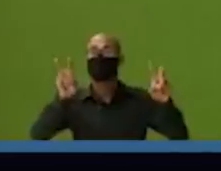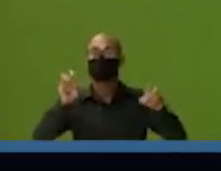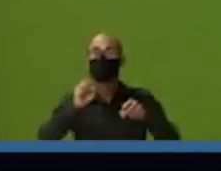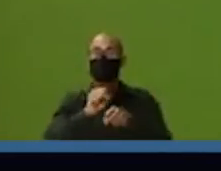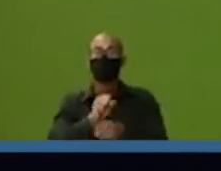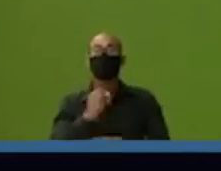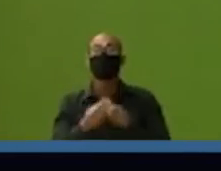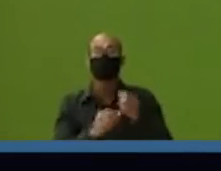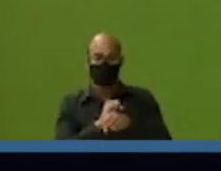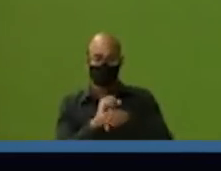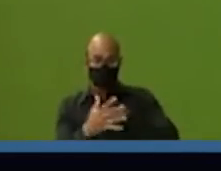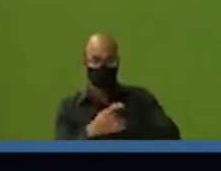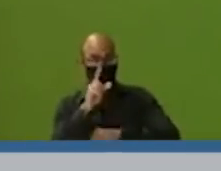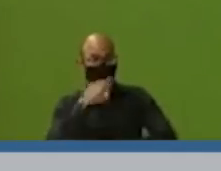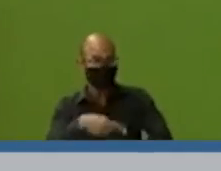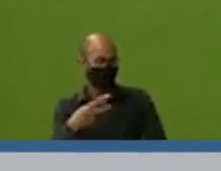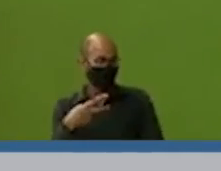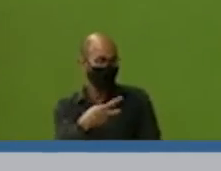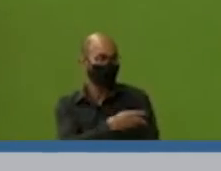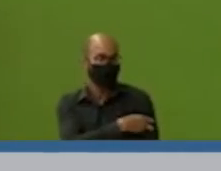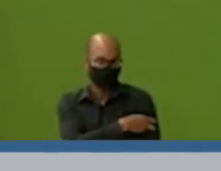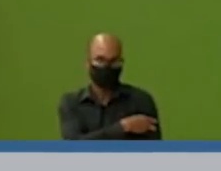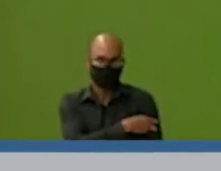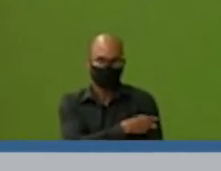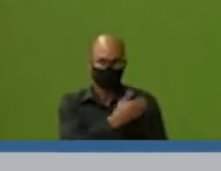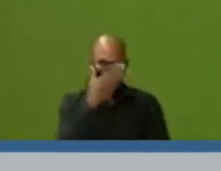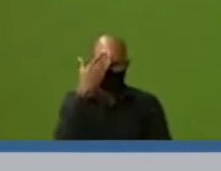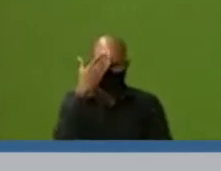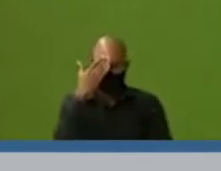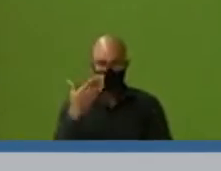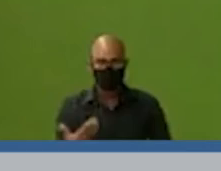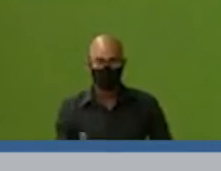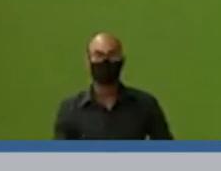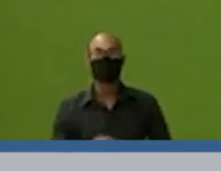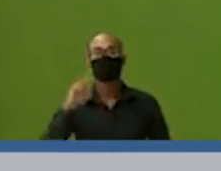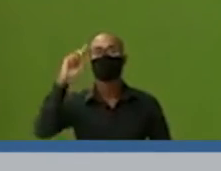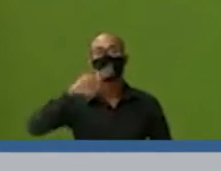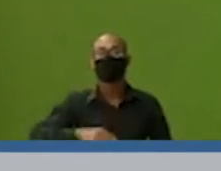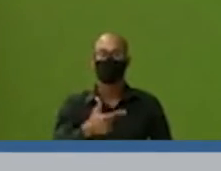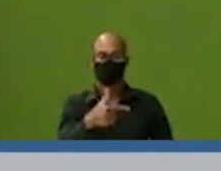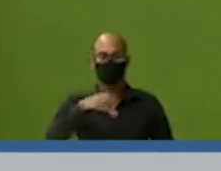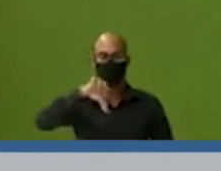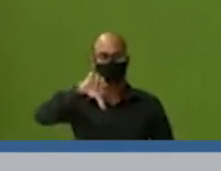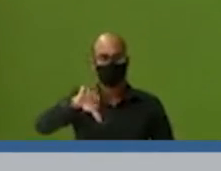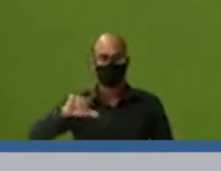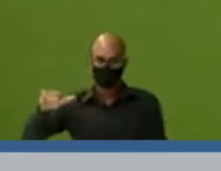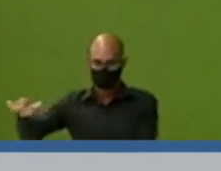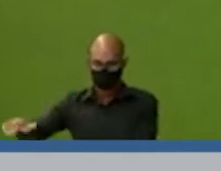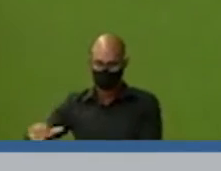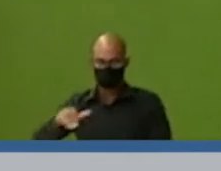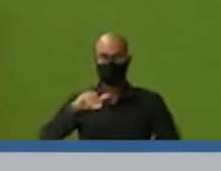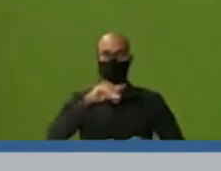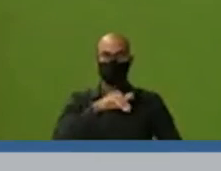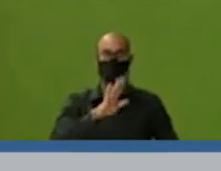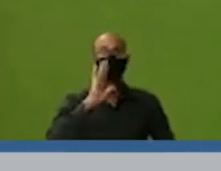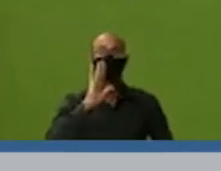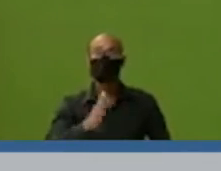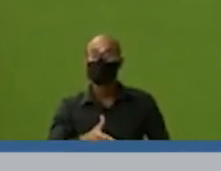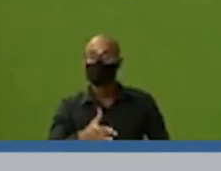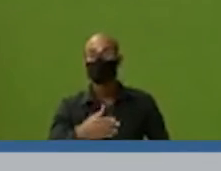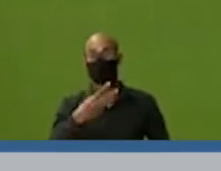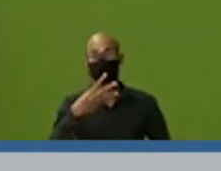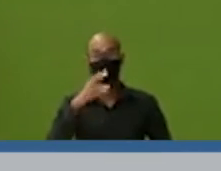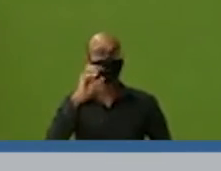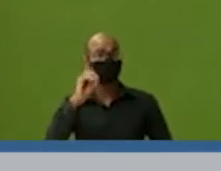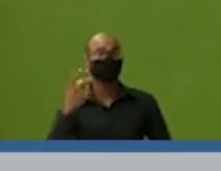porquê. Nós recebemos no dia 29 e já fizemos a entrega no dia 30,